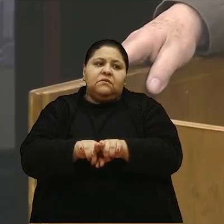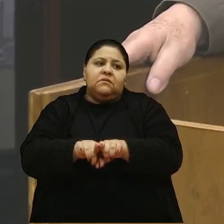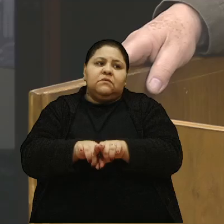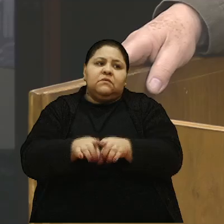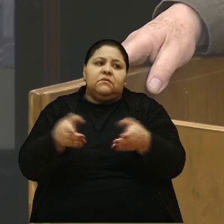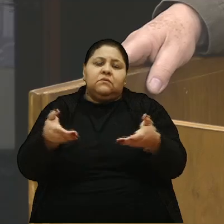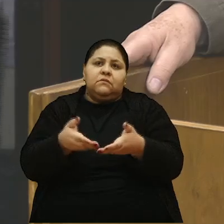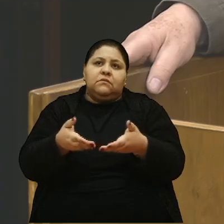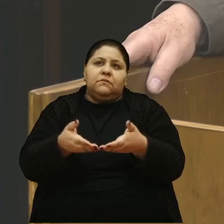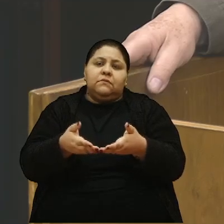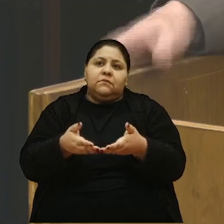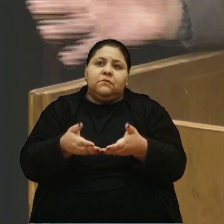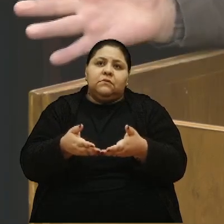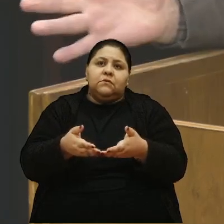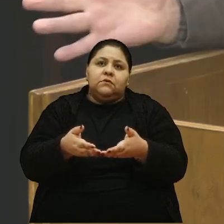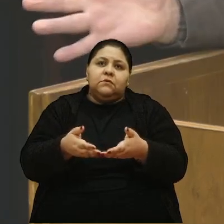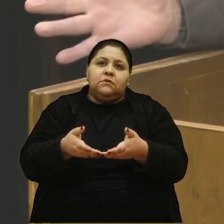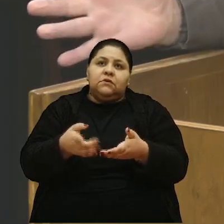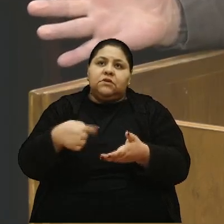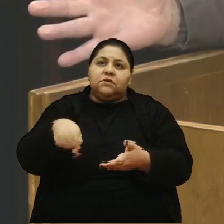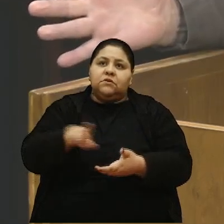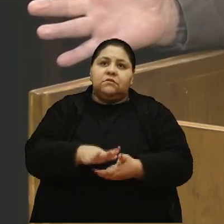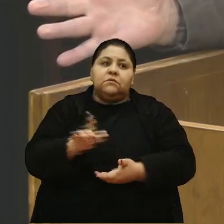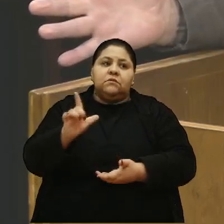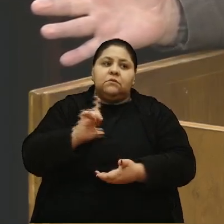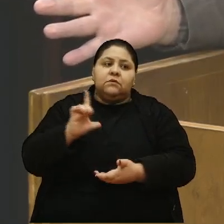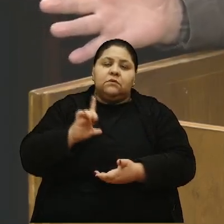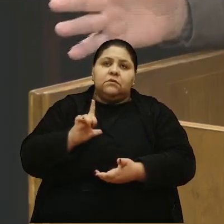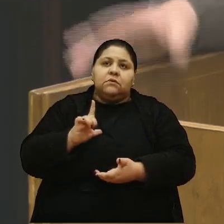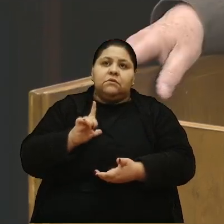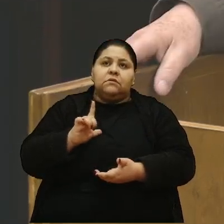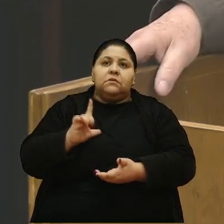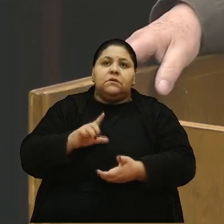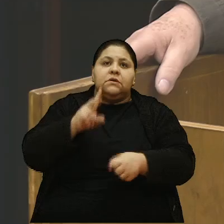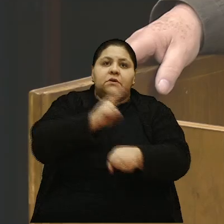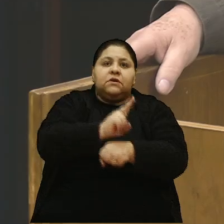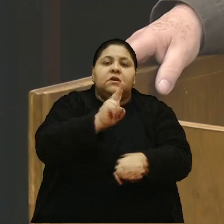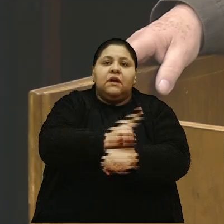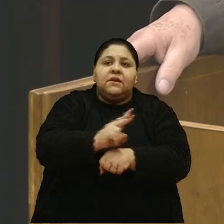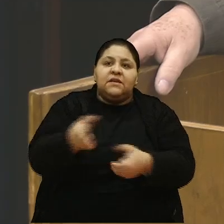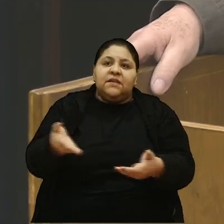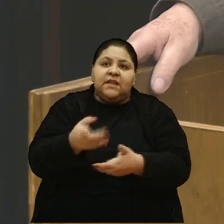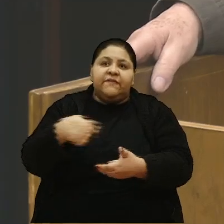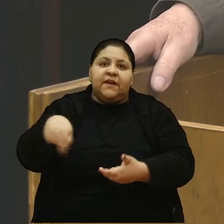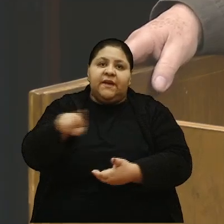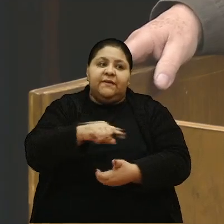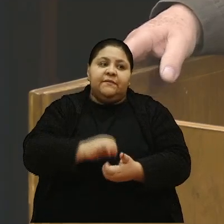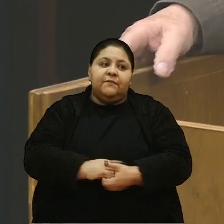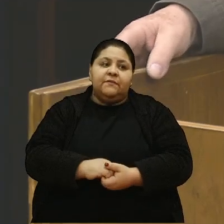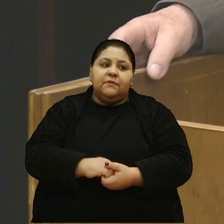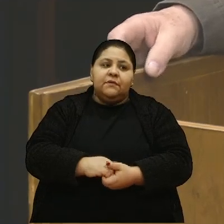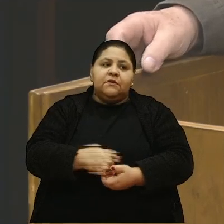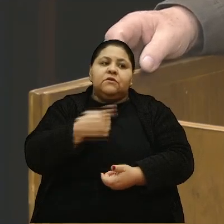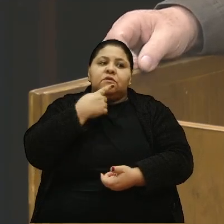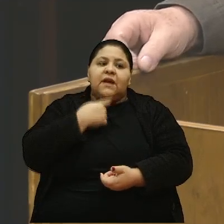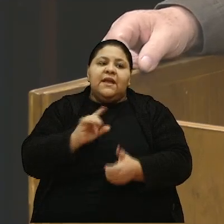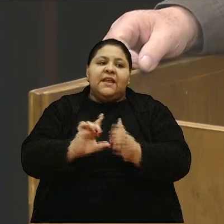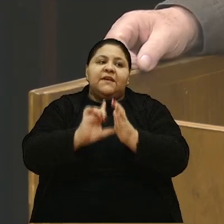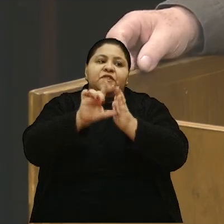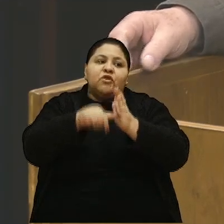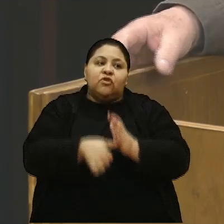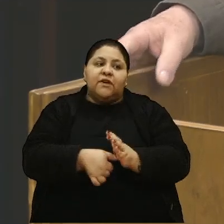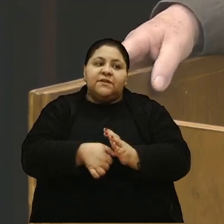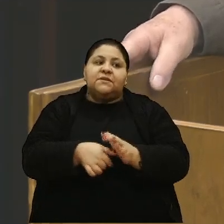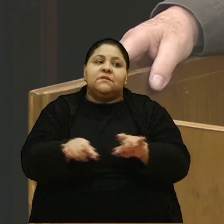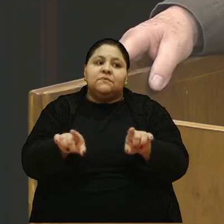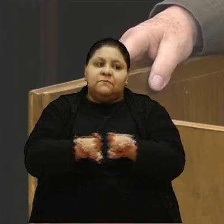E para concluir, tem que ter a vaga. Tem que ter a vaga. Então, gostaria de depois, a nível de provocar,